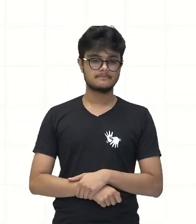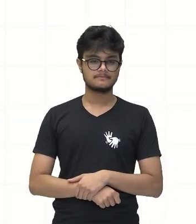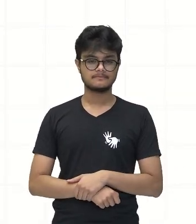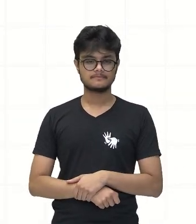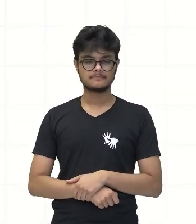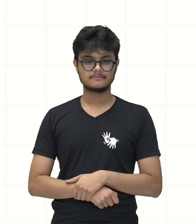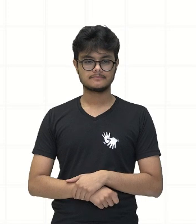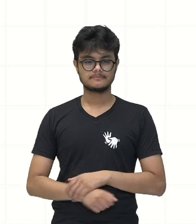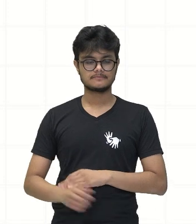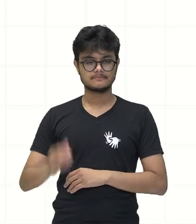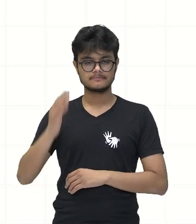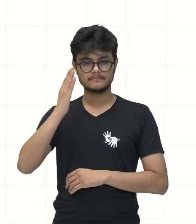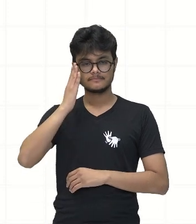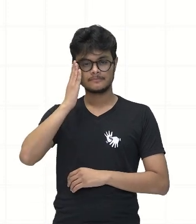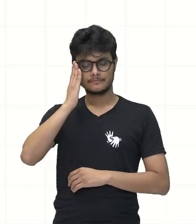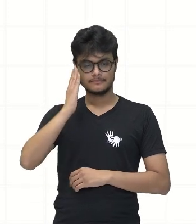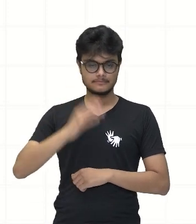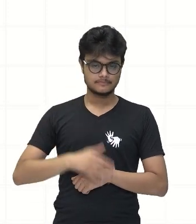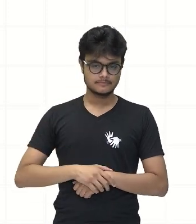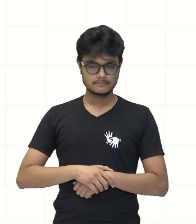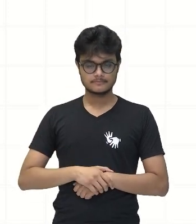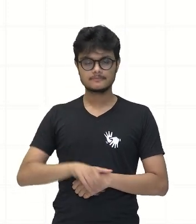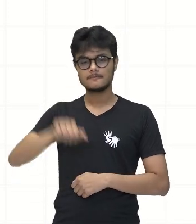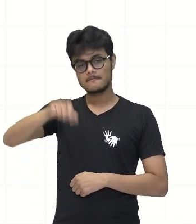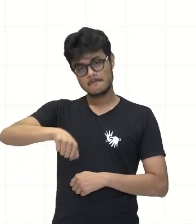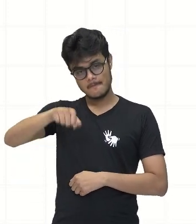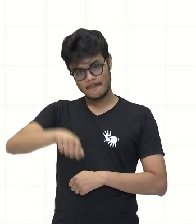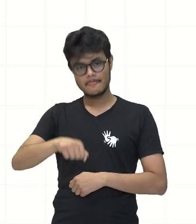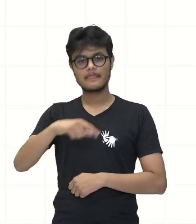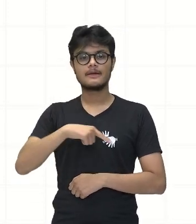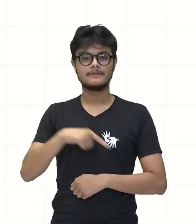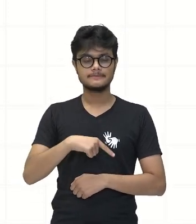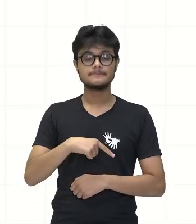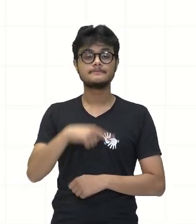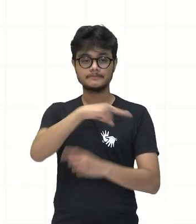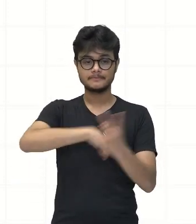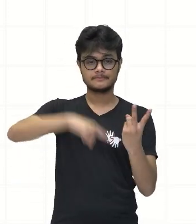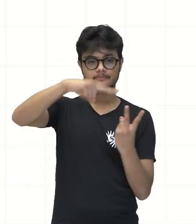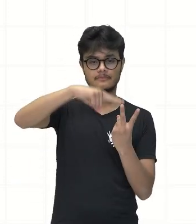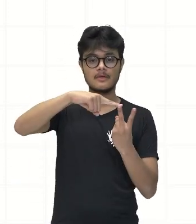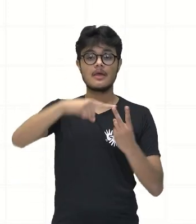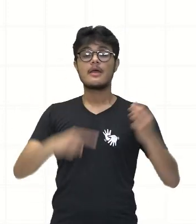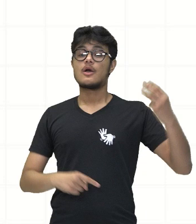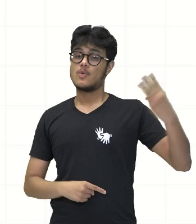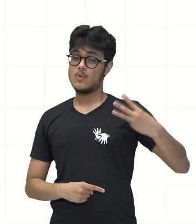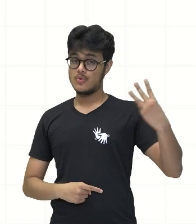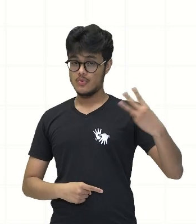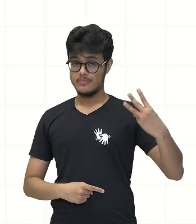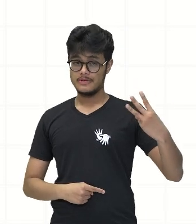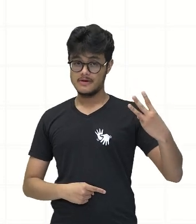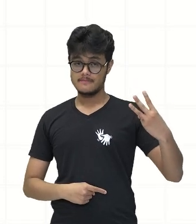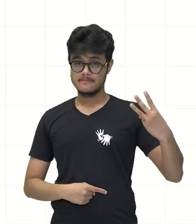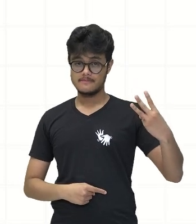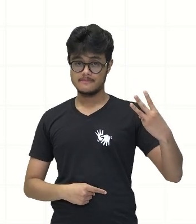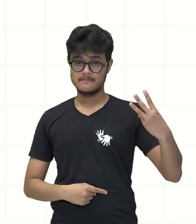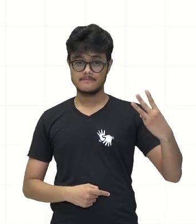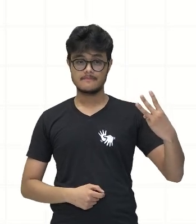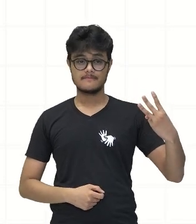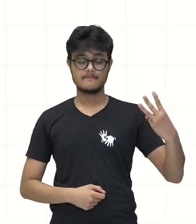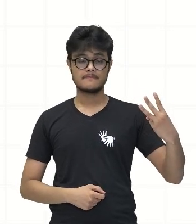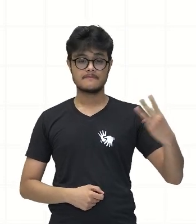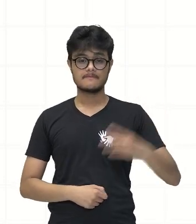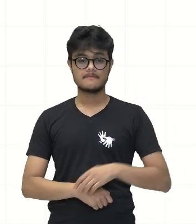no nosso exemplo B, novamente, ele quer uma raiz, só que nesse caso, a raiz é cúbica,